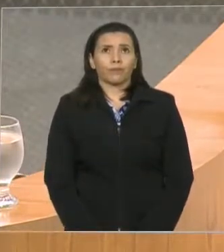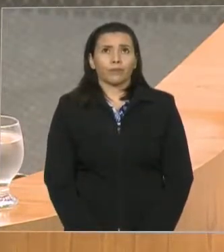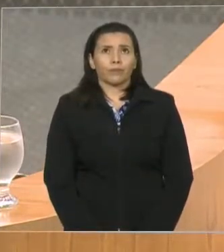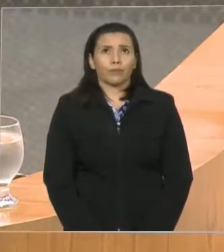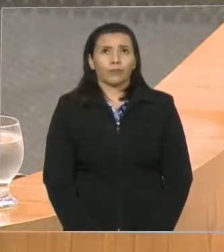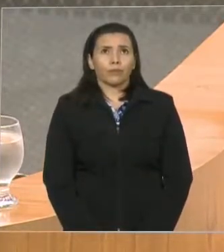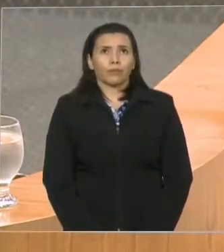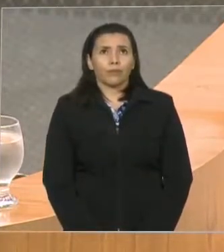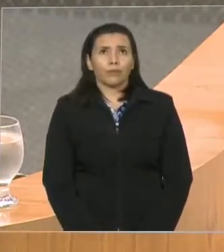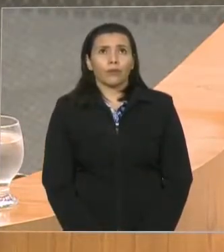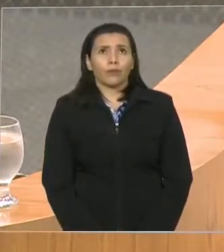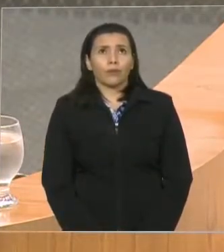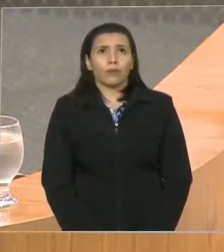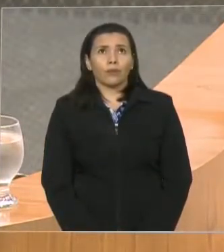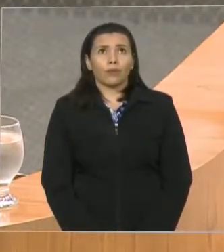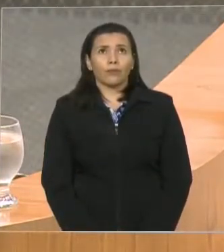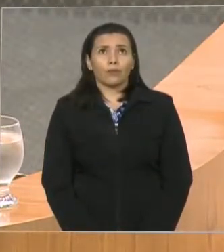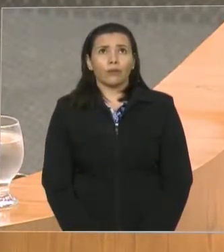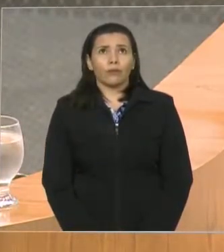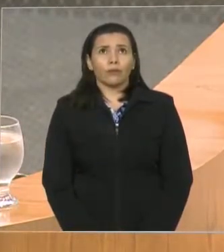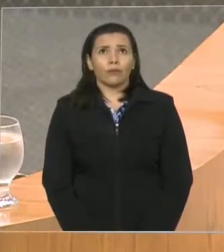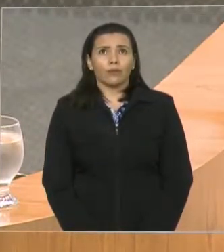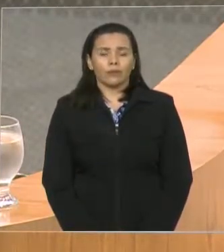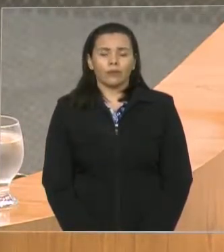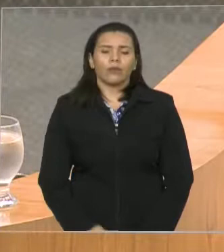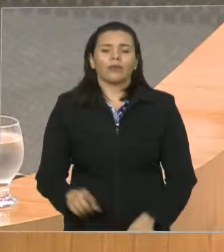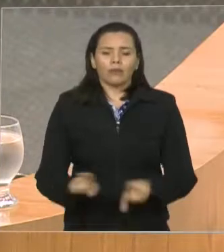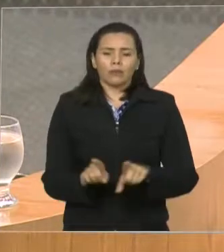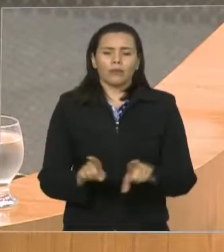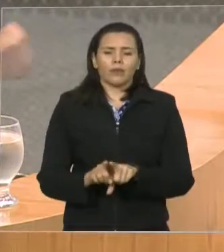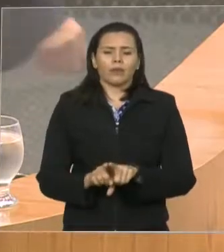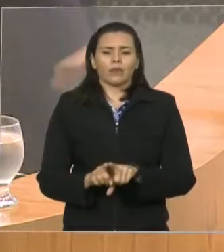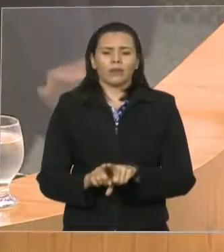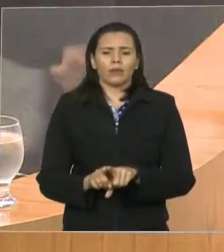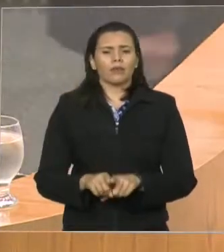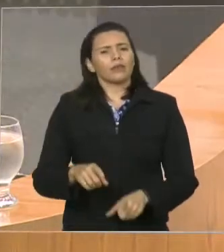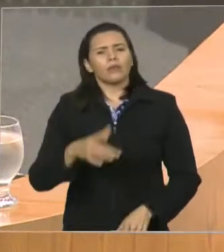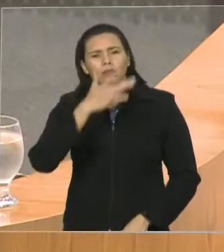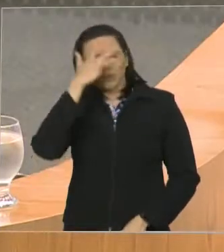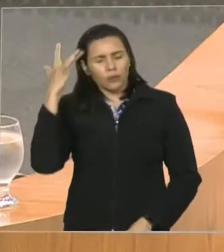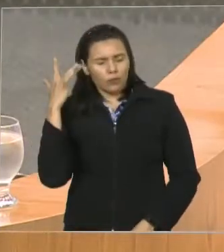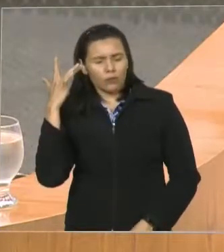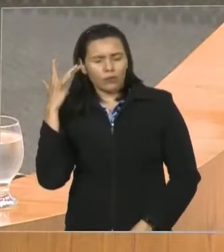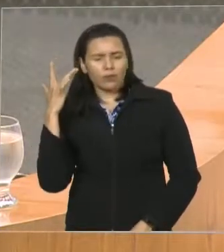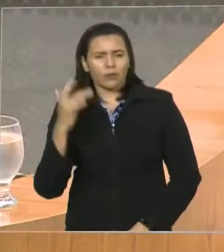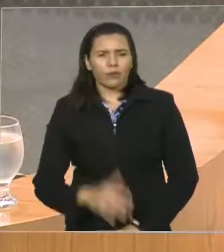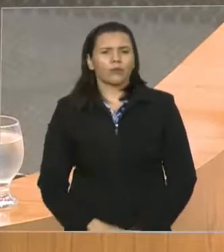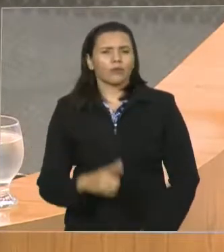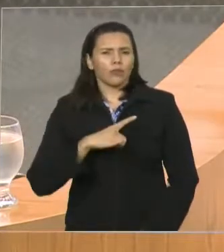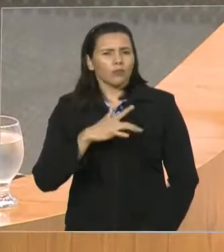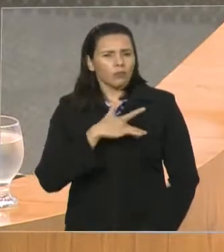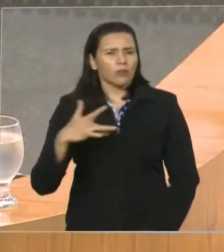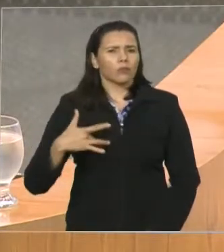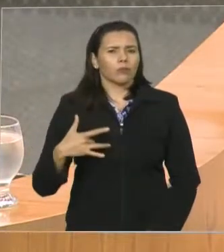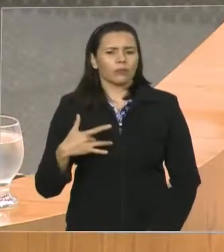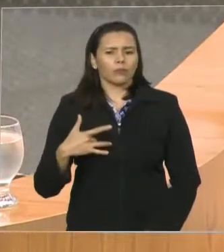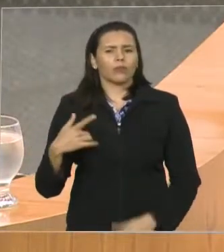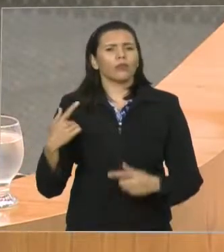e que as pessoas sejam atendidas com respeito, com humanidade e com dignidade.